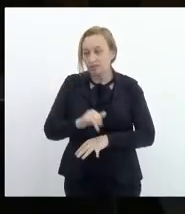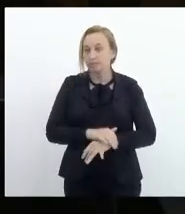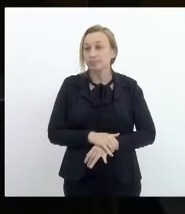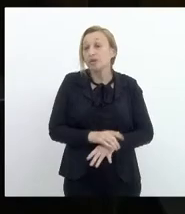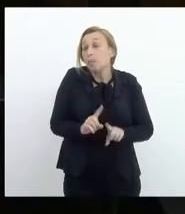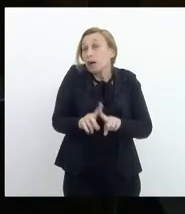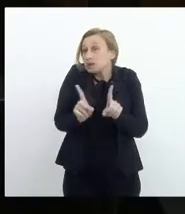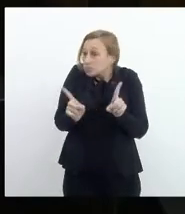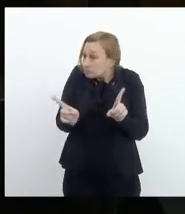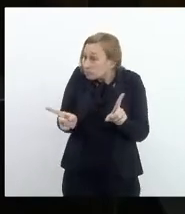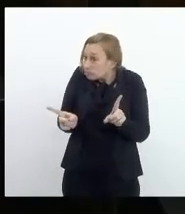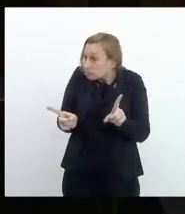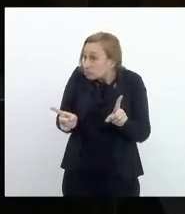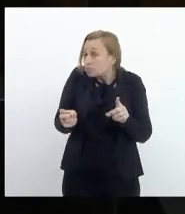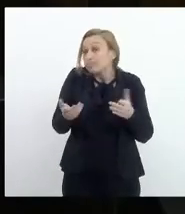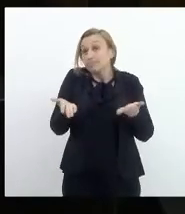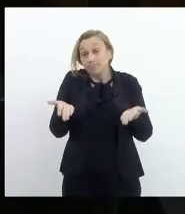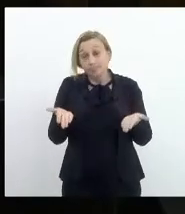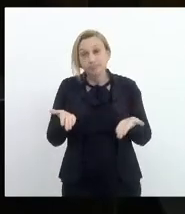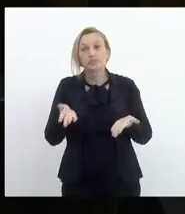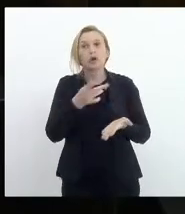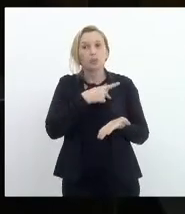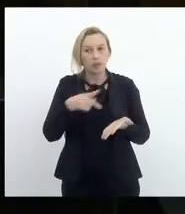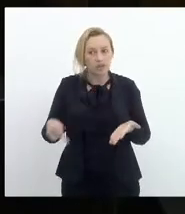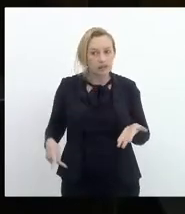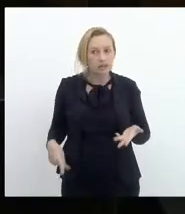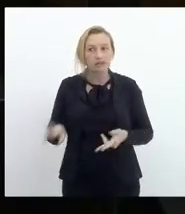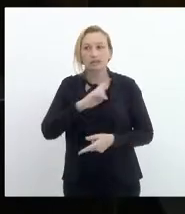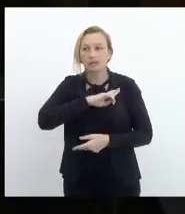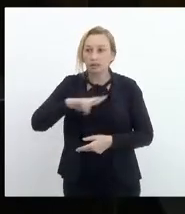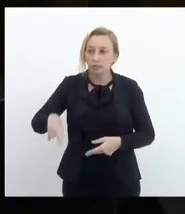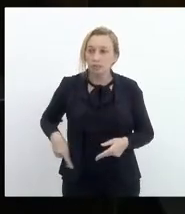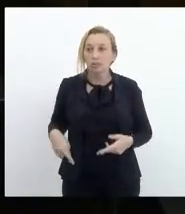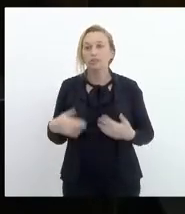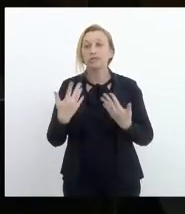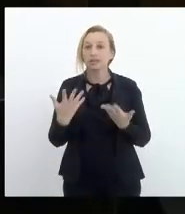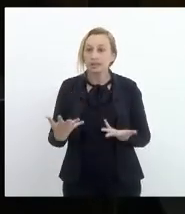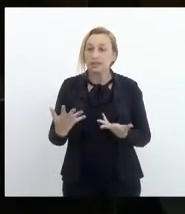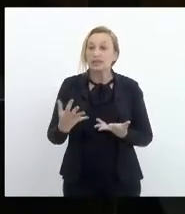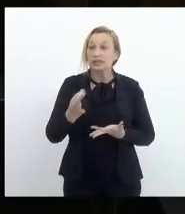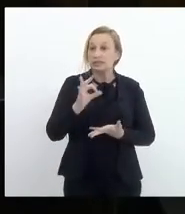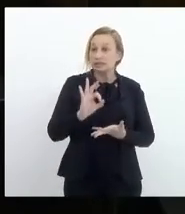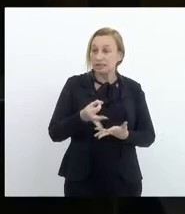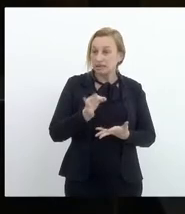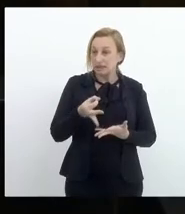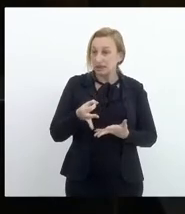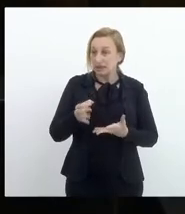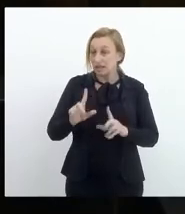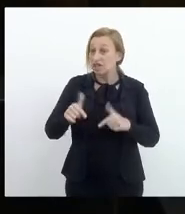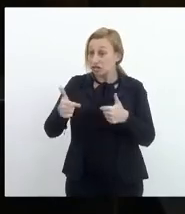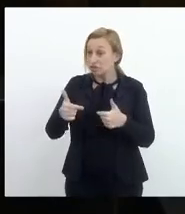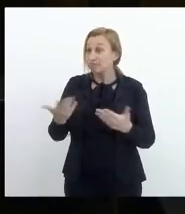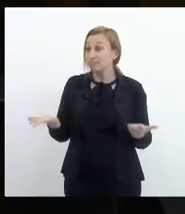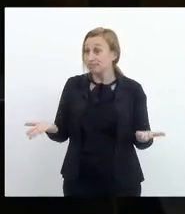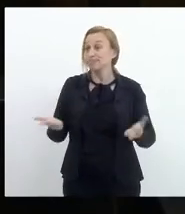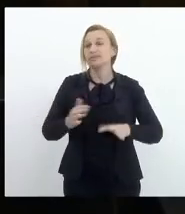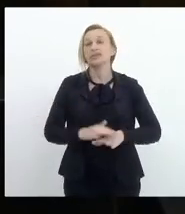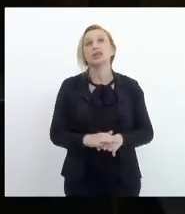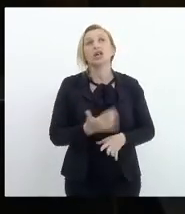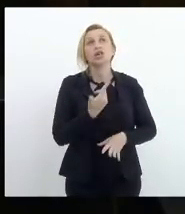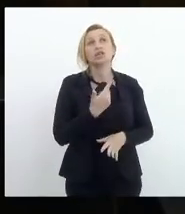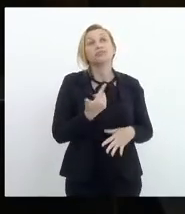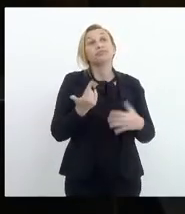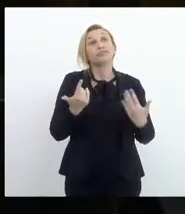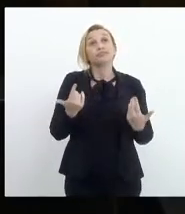mas o Presidente da República faz questão de pautadas bom Então